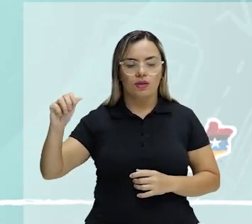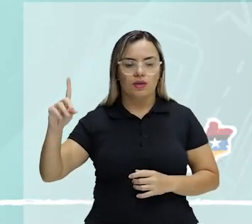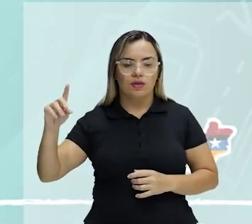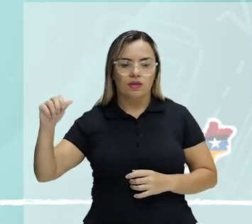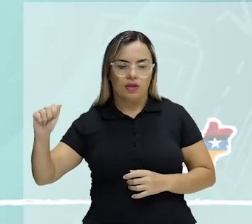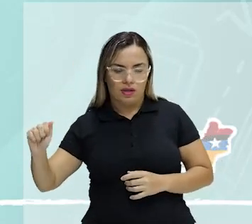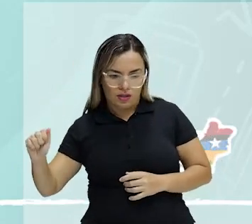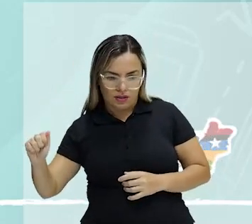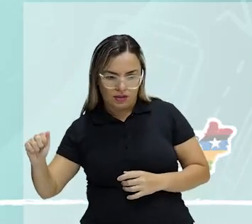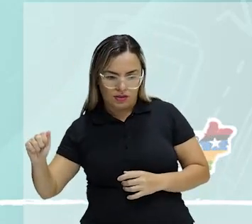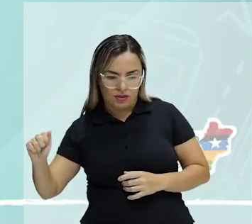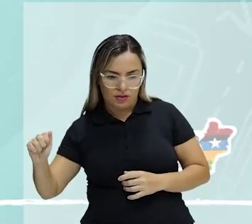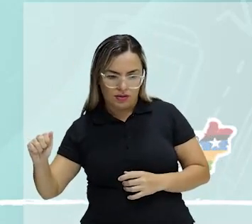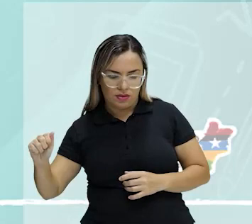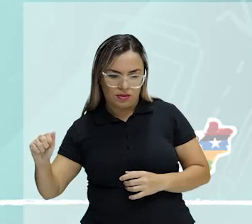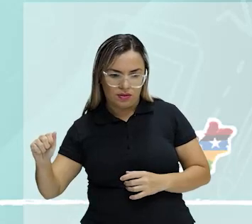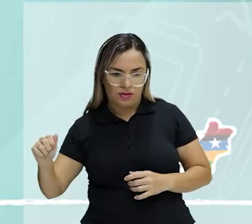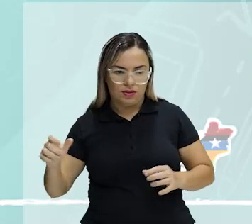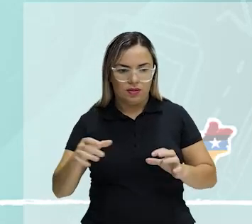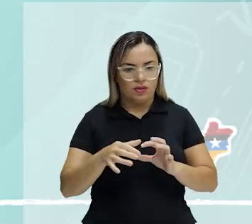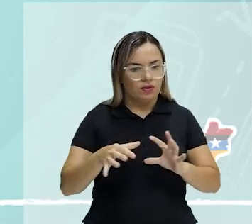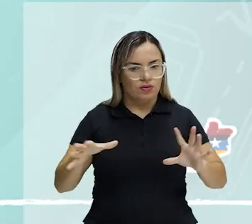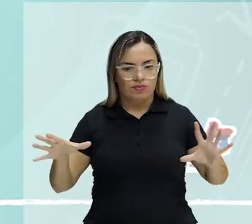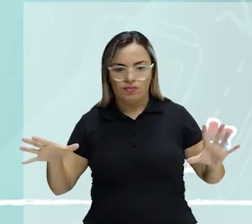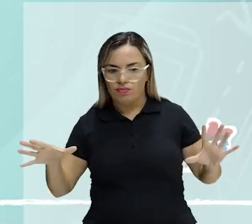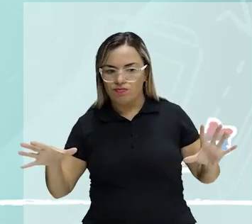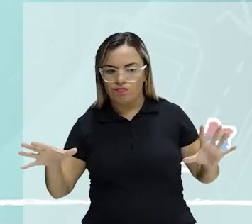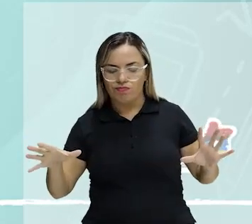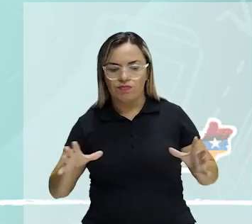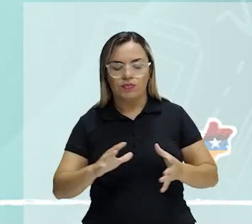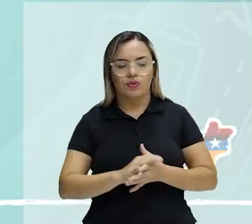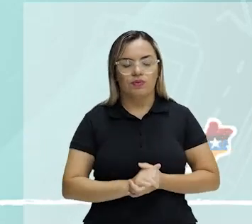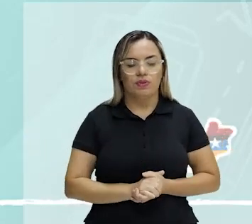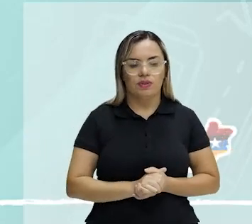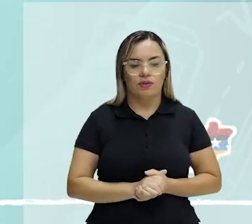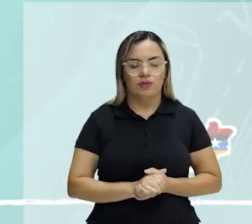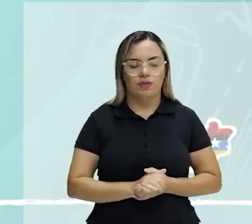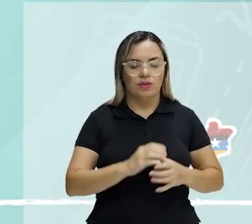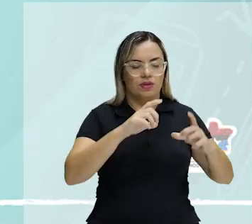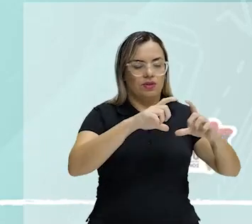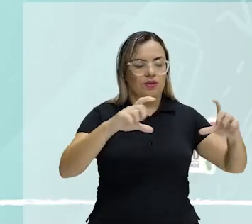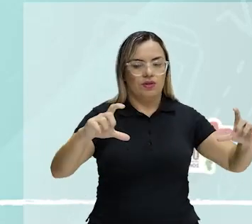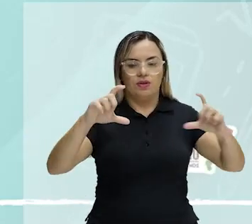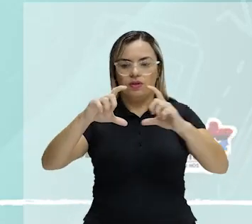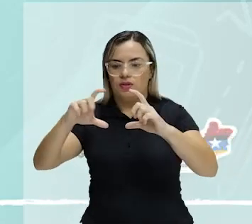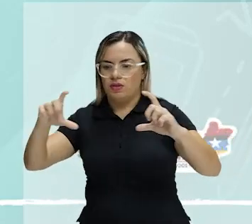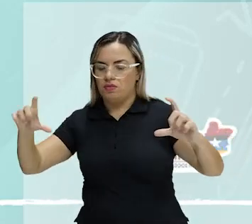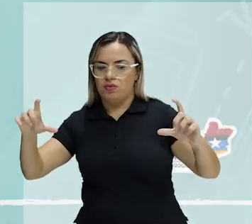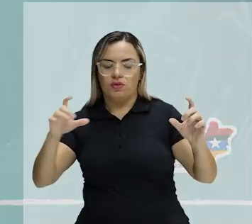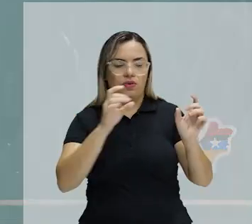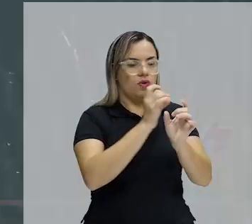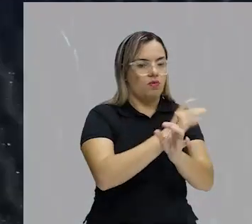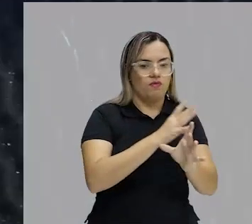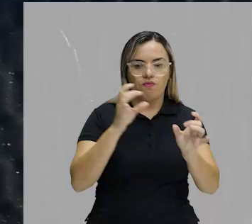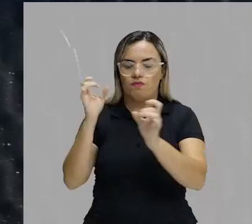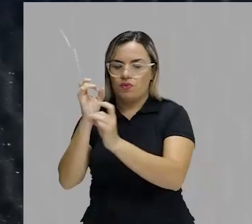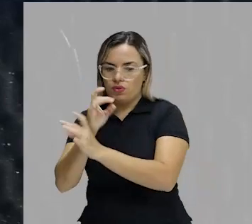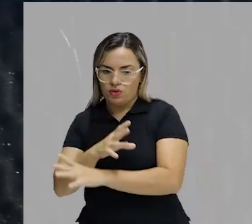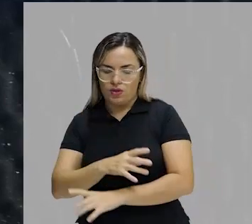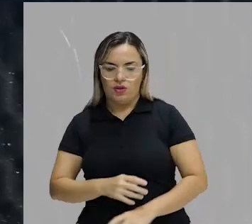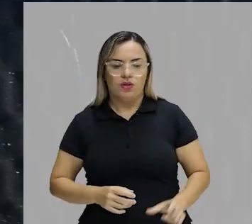forma independente. As orações são independentes, ou seja, cada uma tem os seus termos completos, tem um sujeito e um